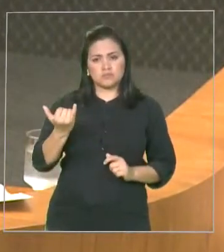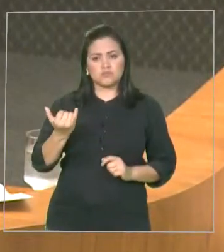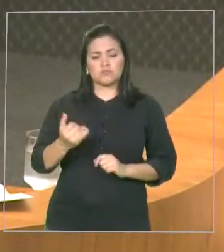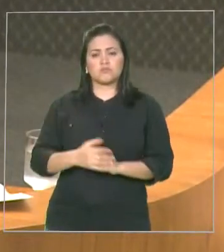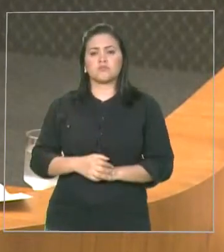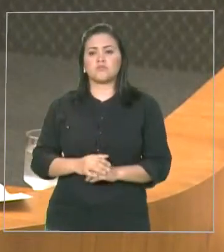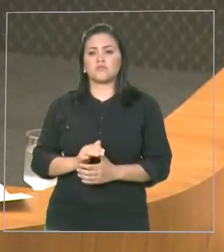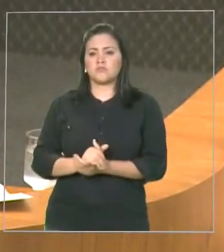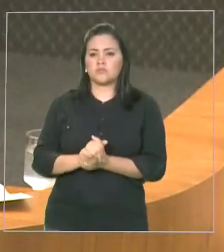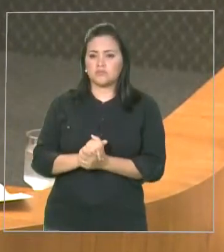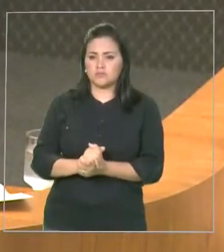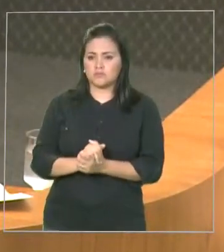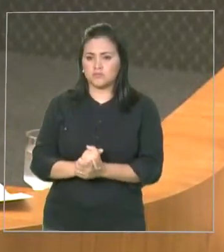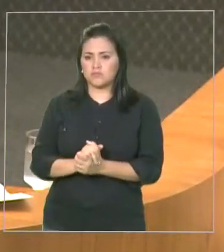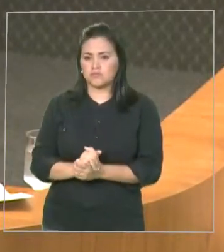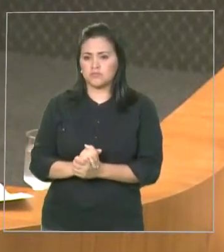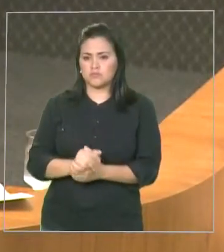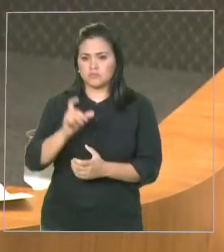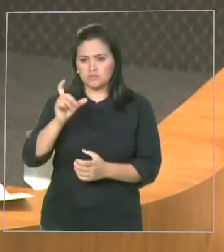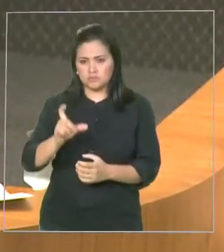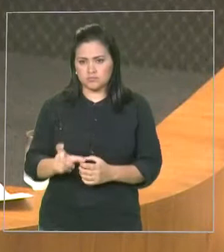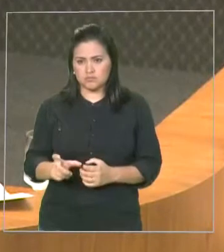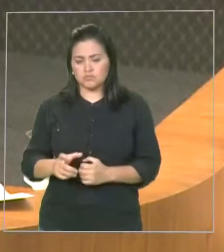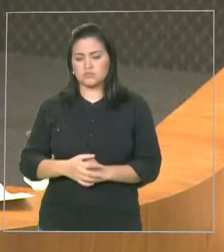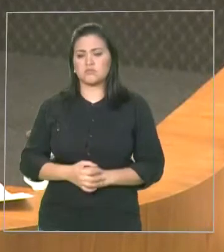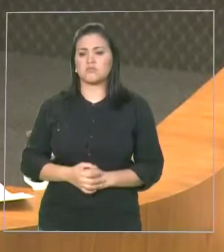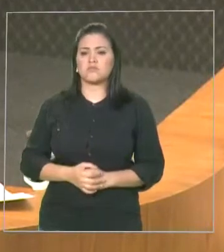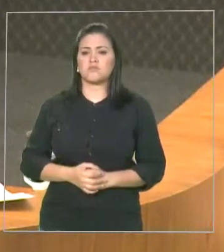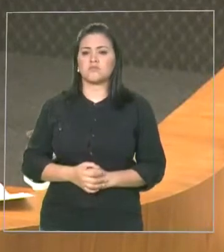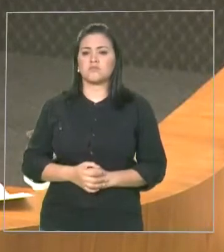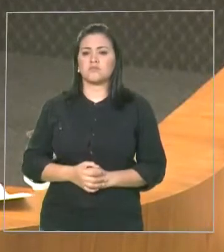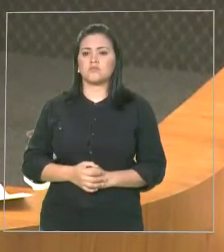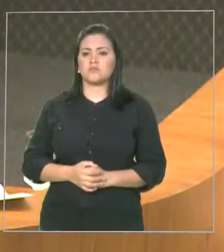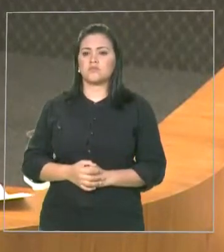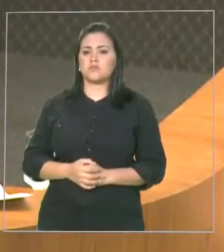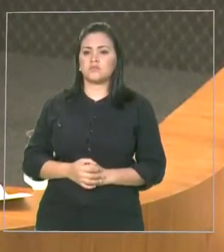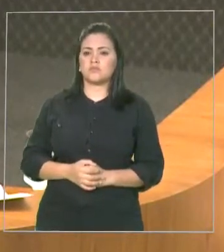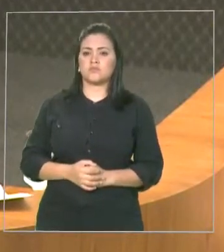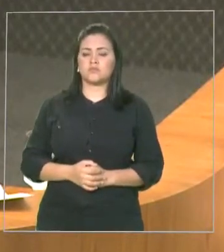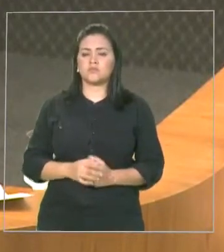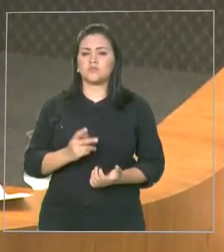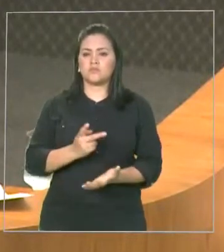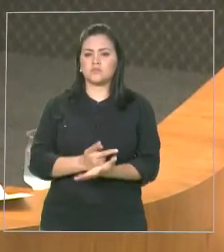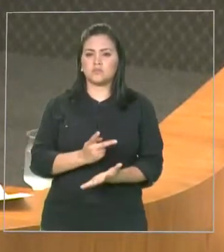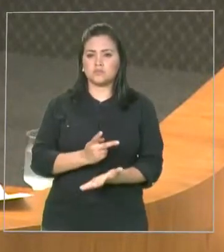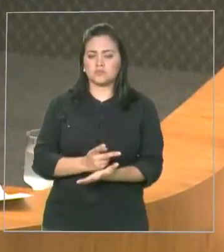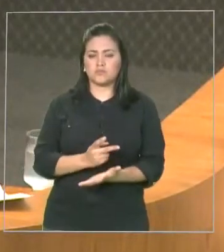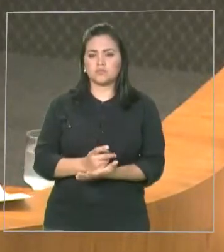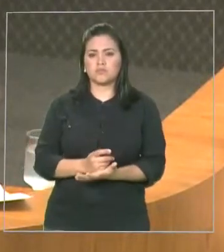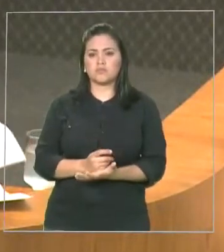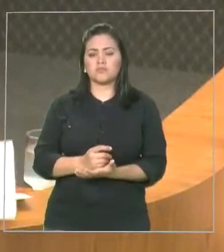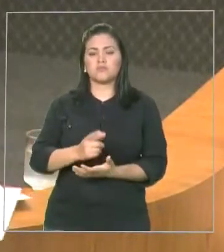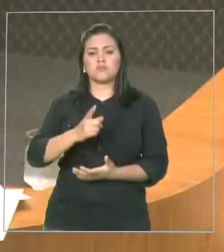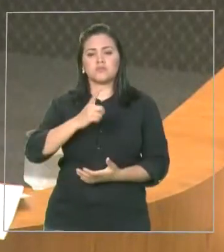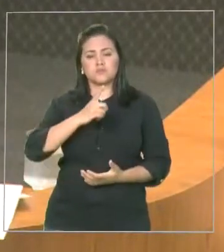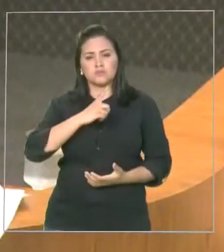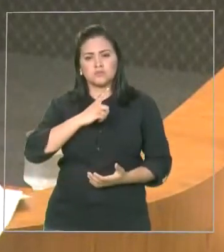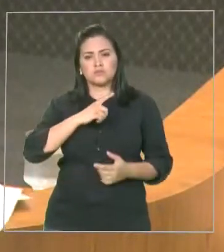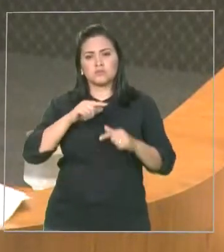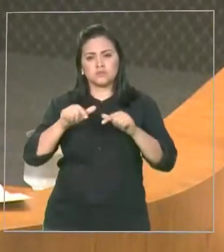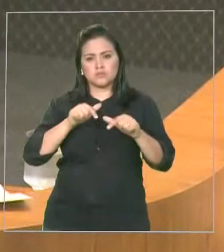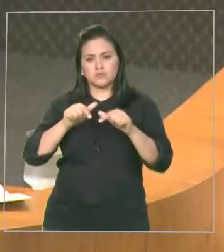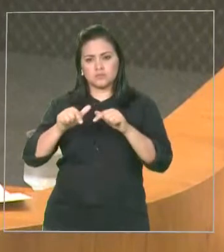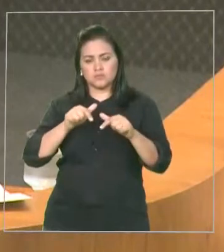lhe parabenizar pela sua conduta, né, durante todas as vezes que ocupou cargos no Executivo.